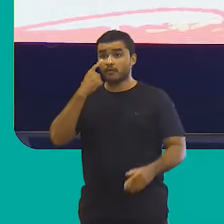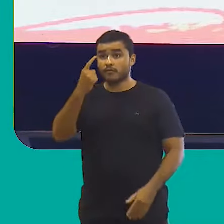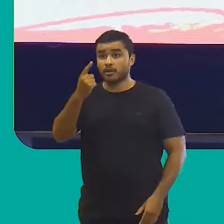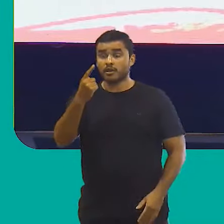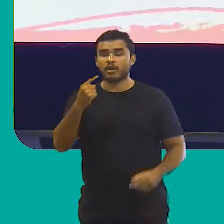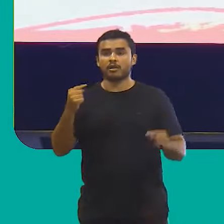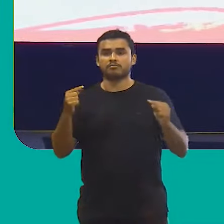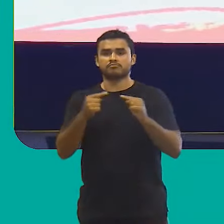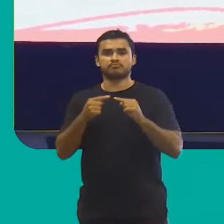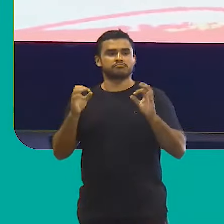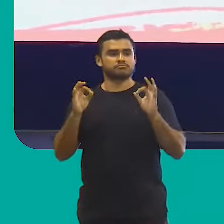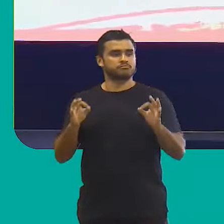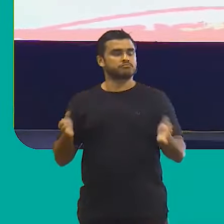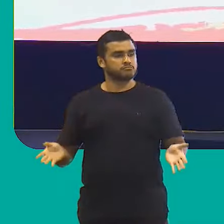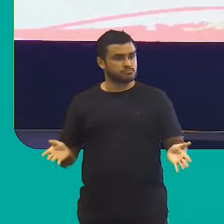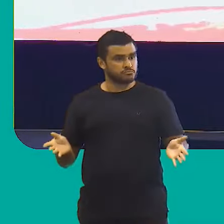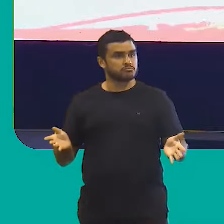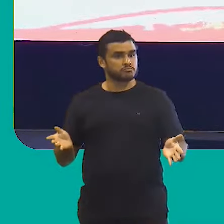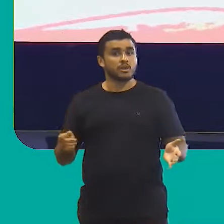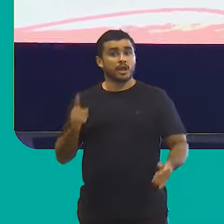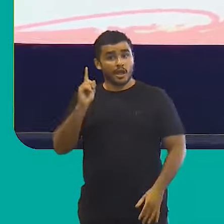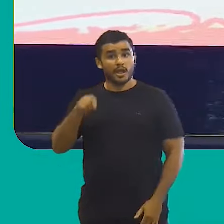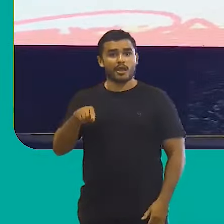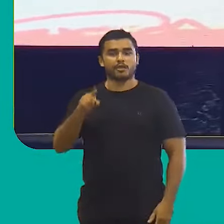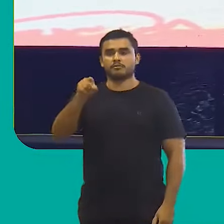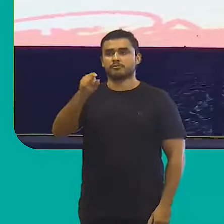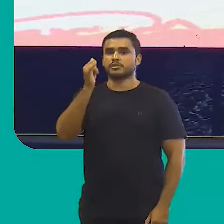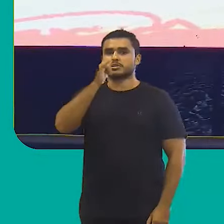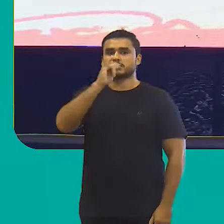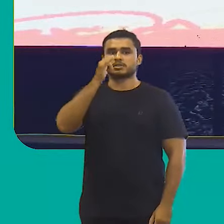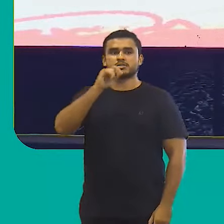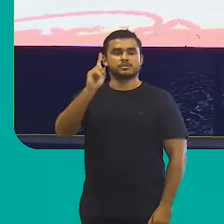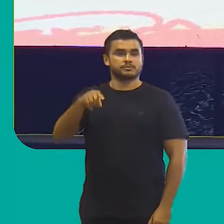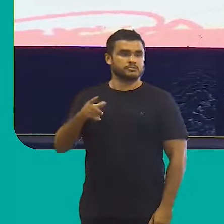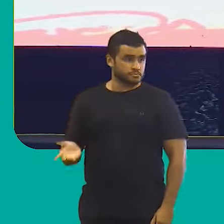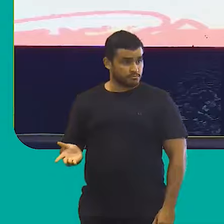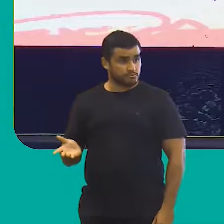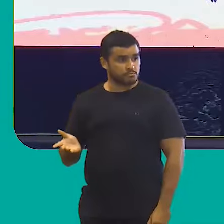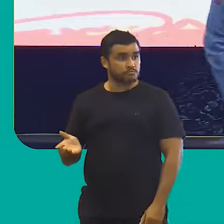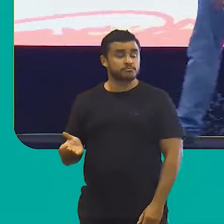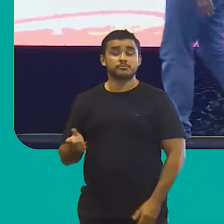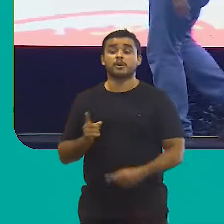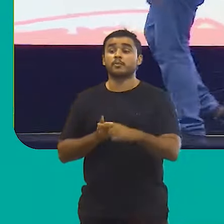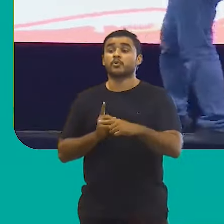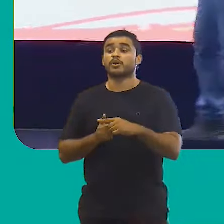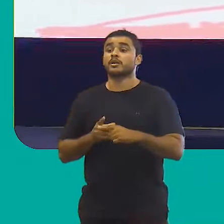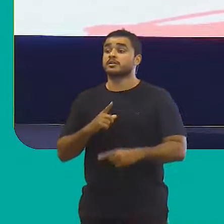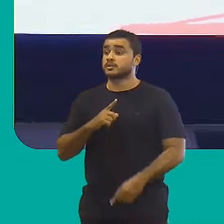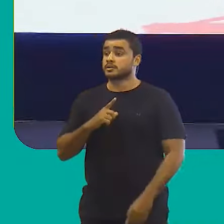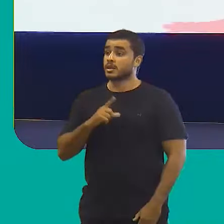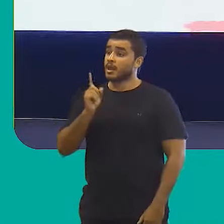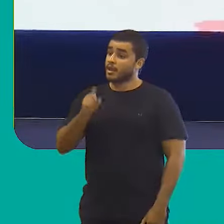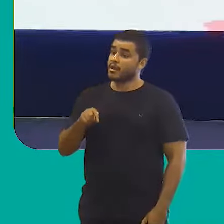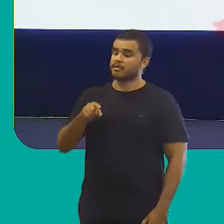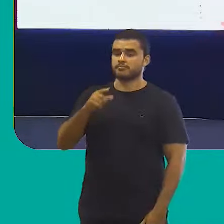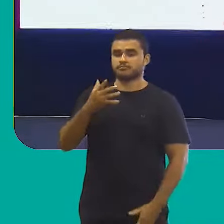ei, isso é indução eletromagnética, que ocorre quando eu tenho campo